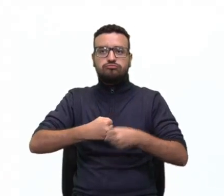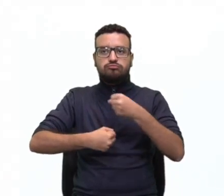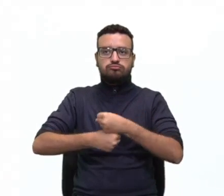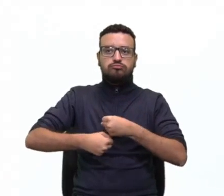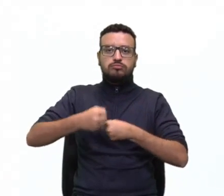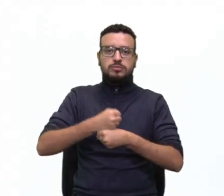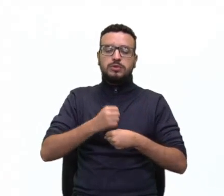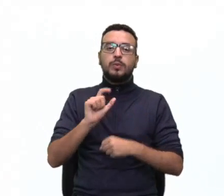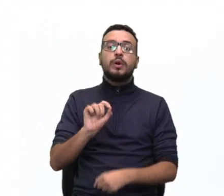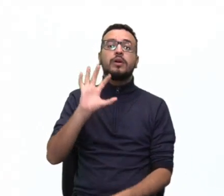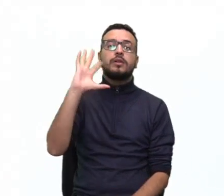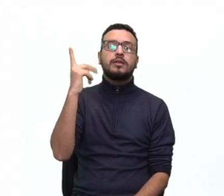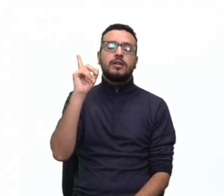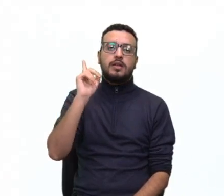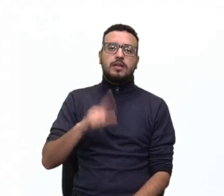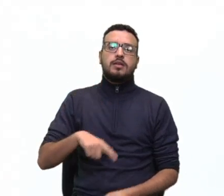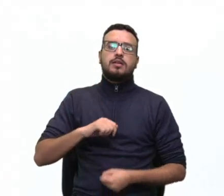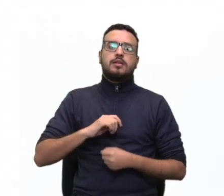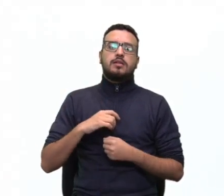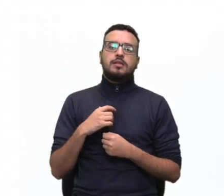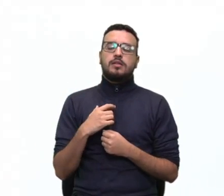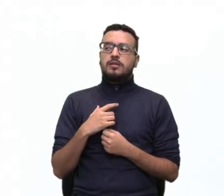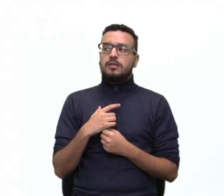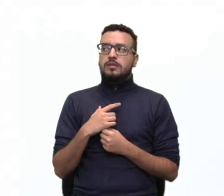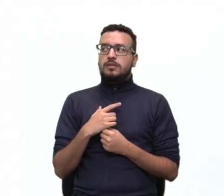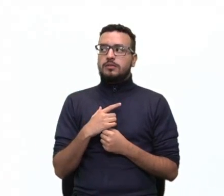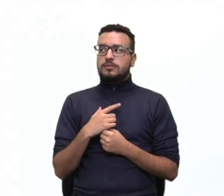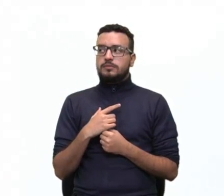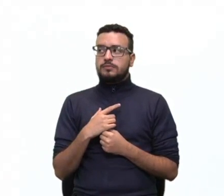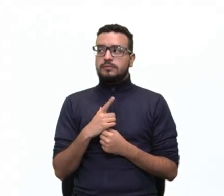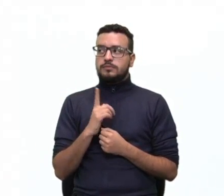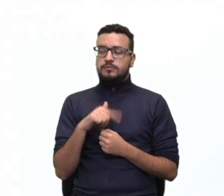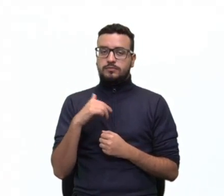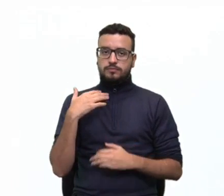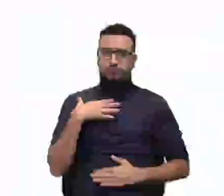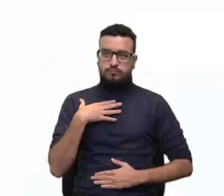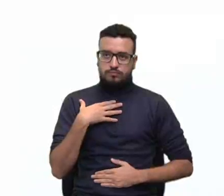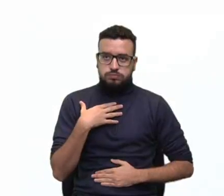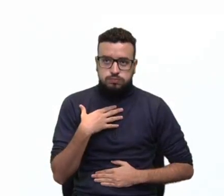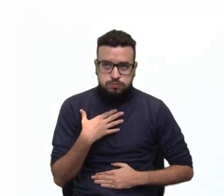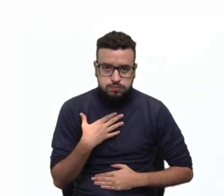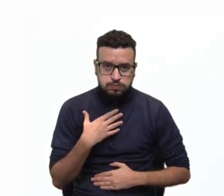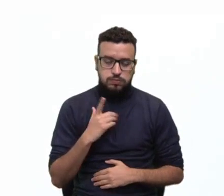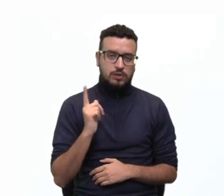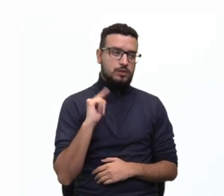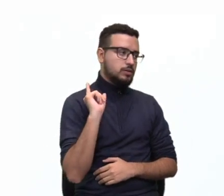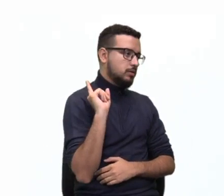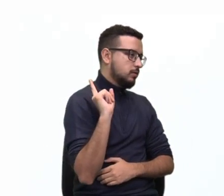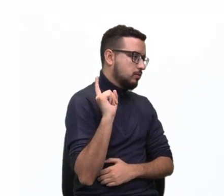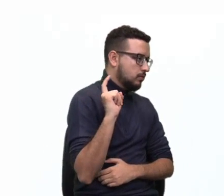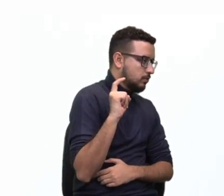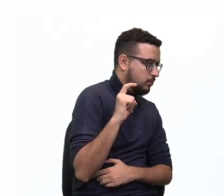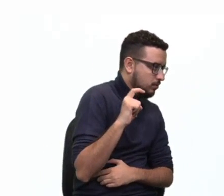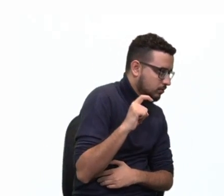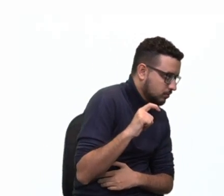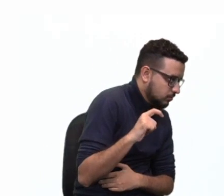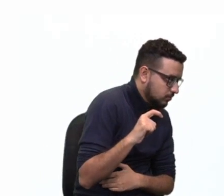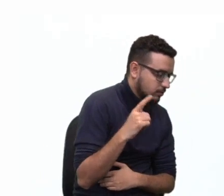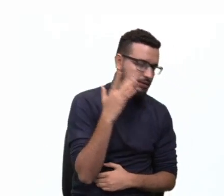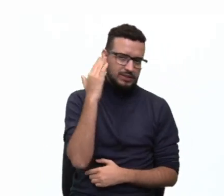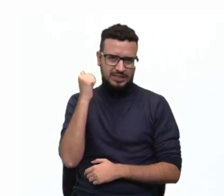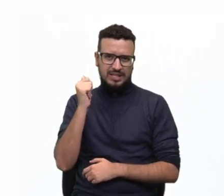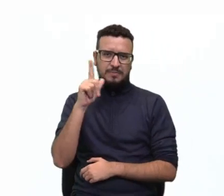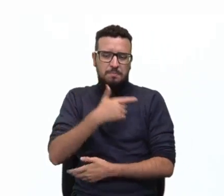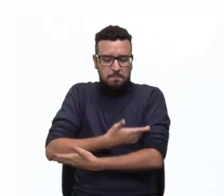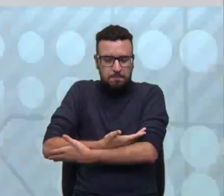ela vai voltar para aquele formato em C do recém-nascido. Então, já viu o recém-nascido